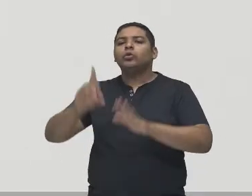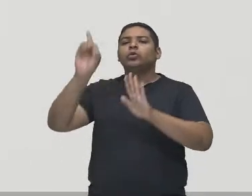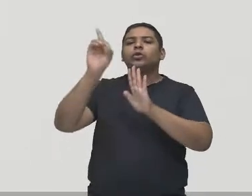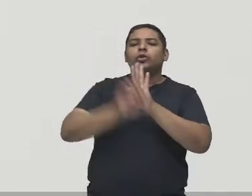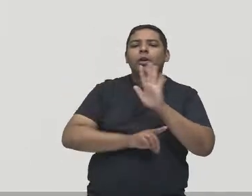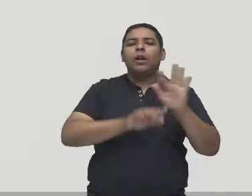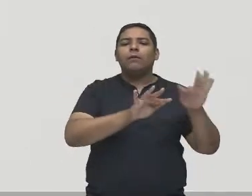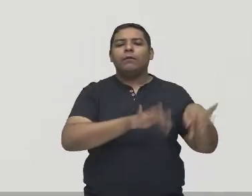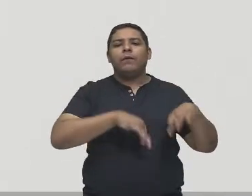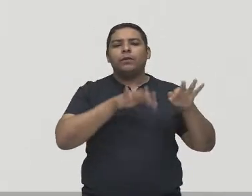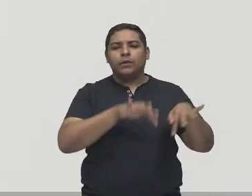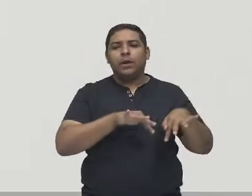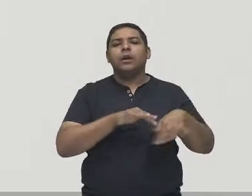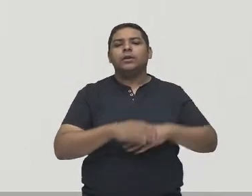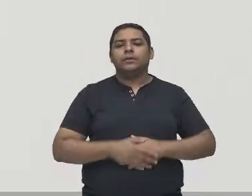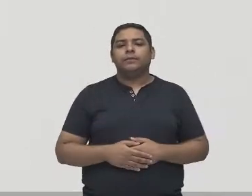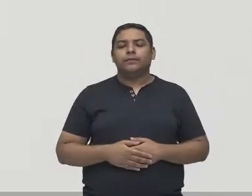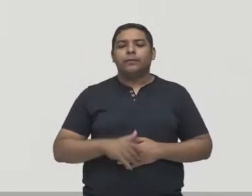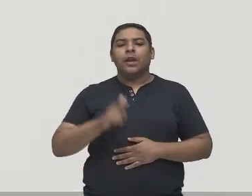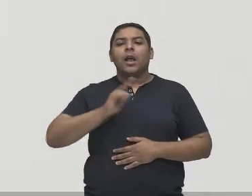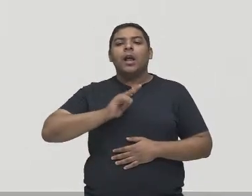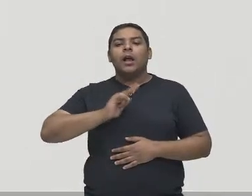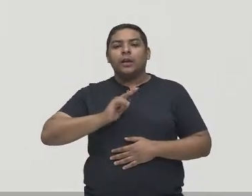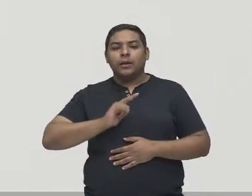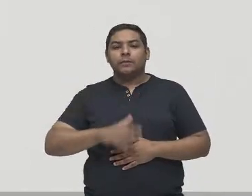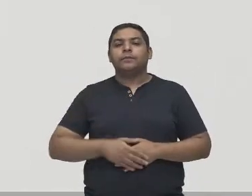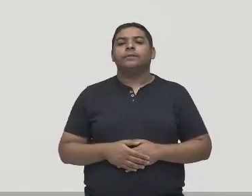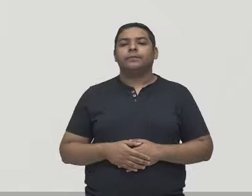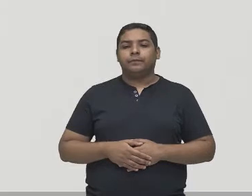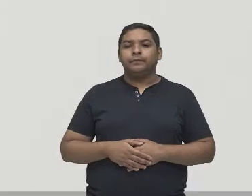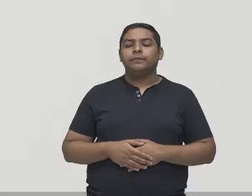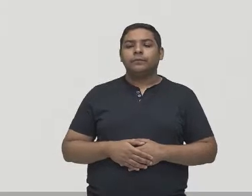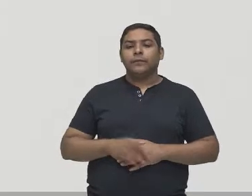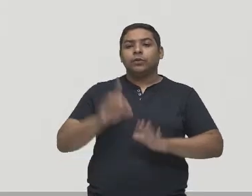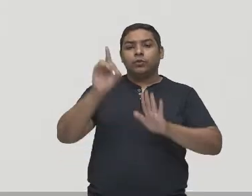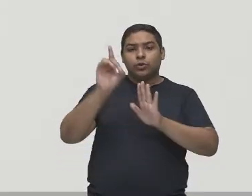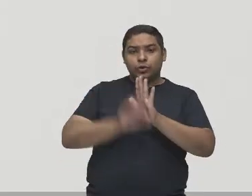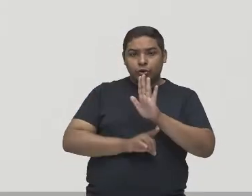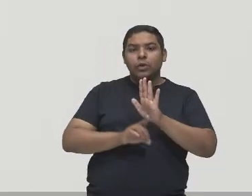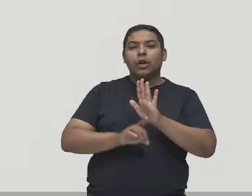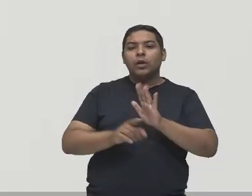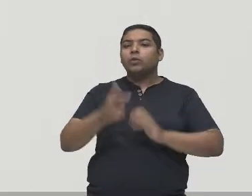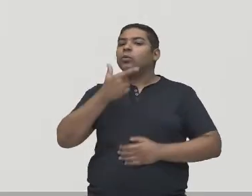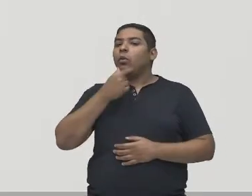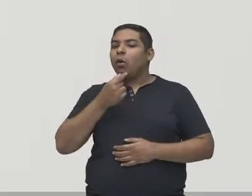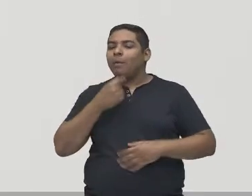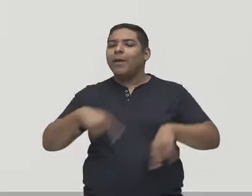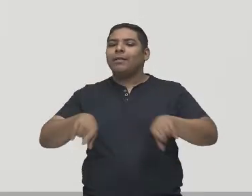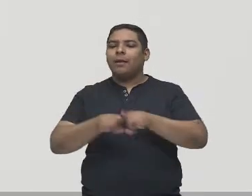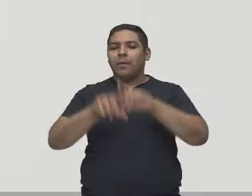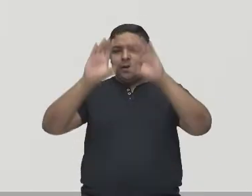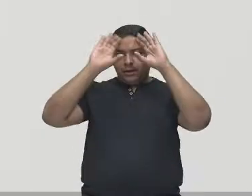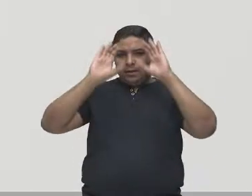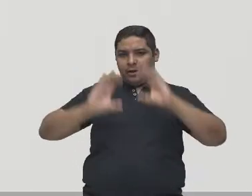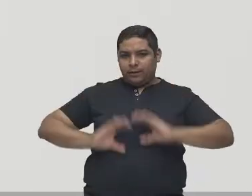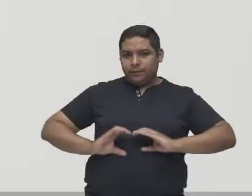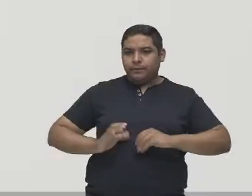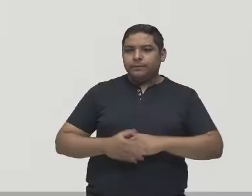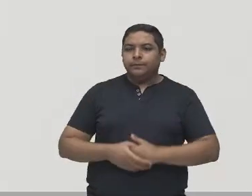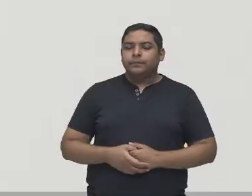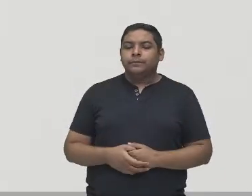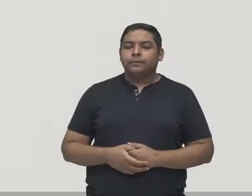existiam e promulgou a Declaração dos Direitos do Homem e do Cidadão. Falei para vocês na breve revisão que nós fizemos